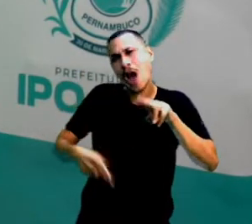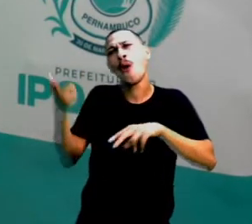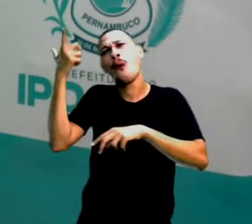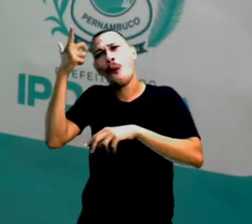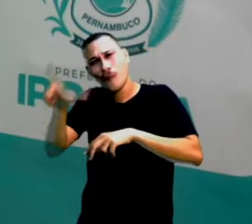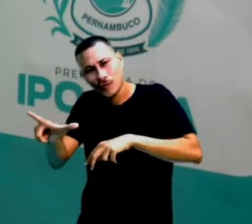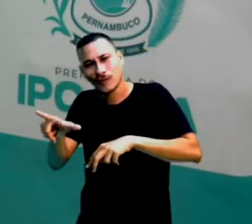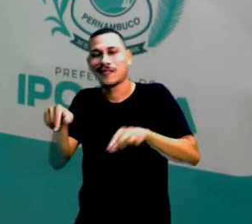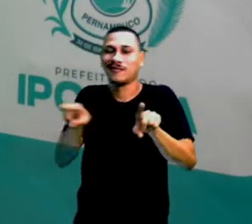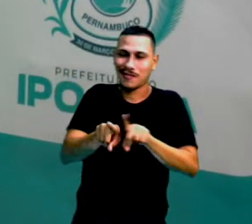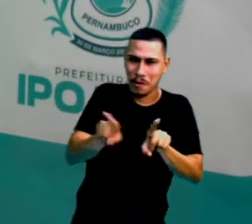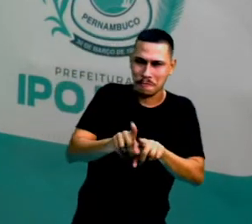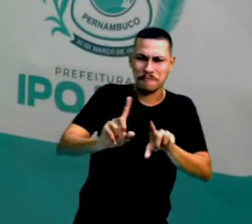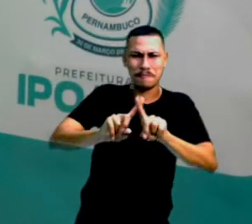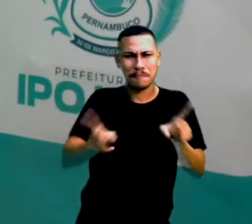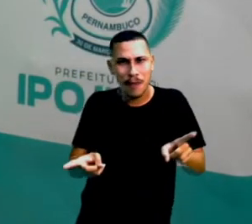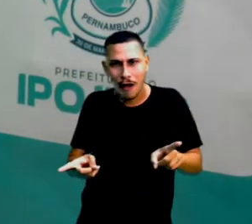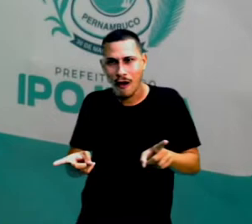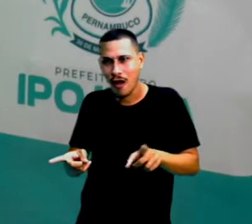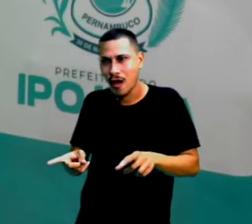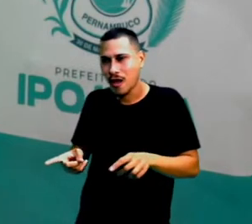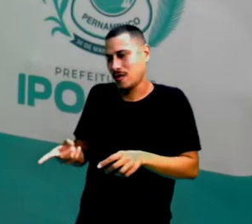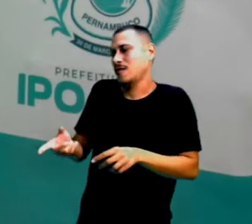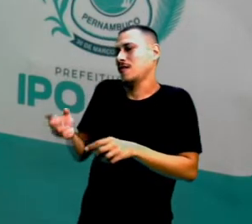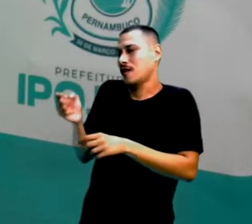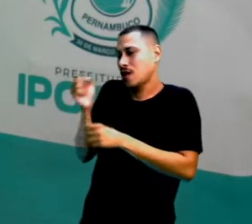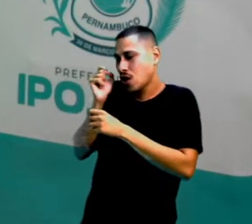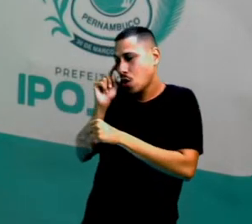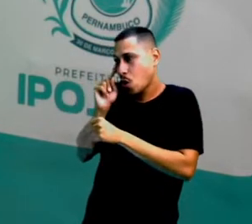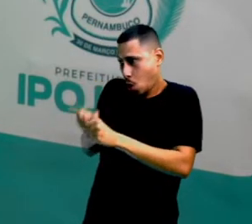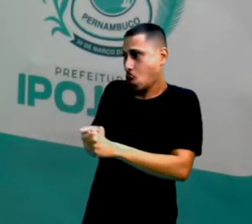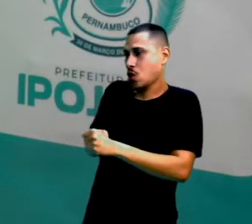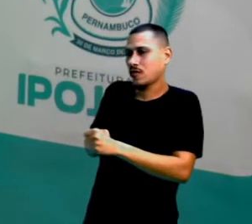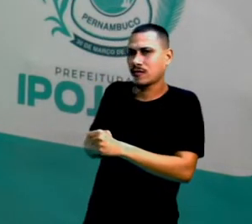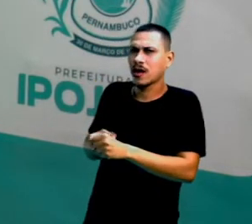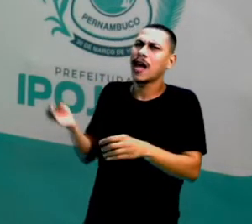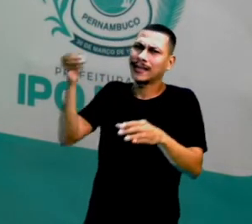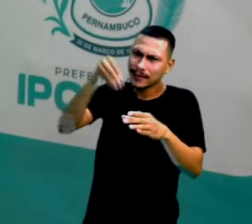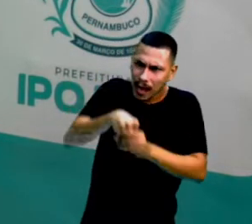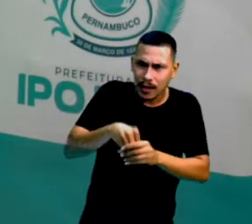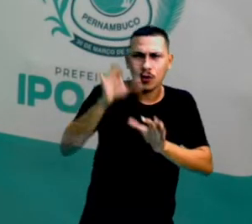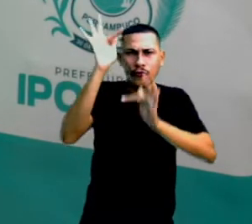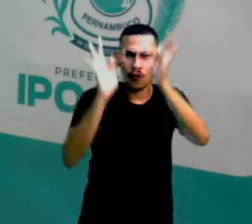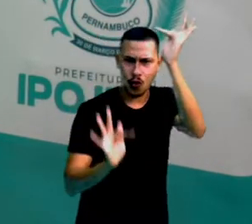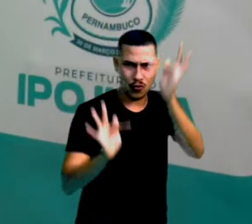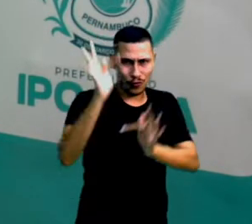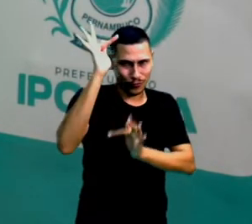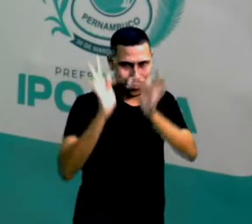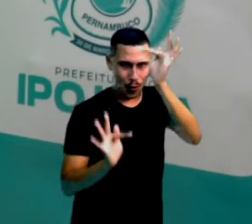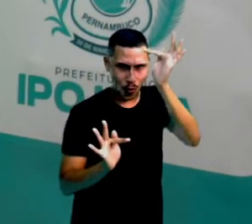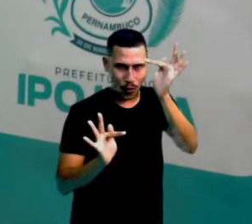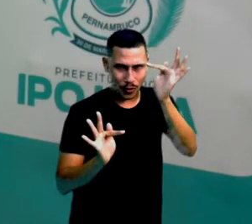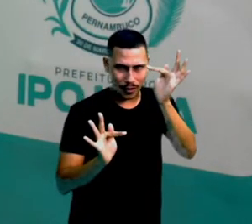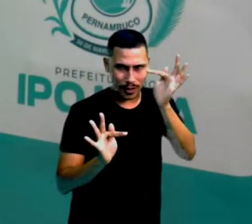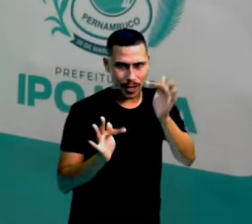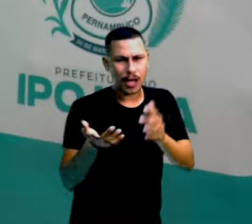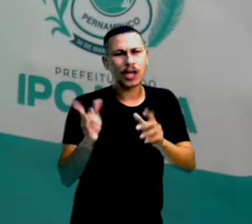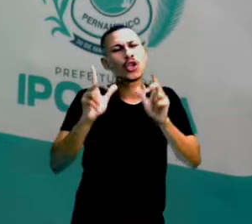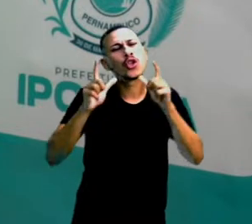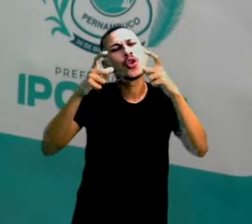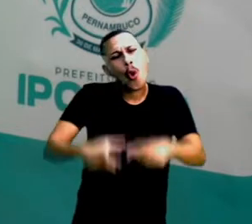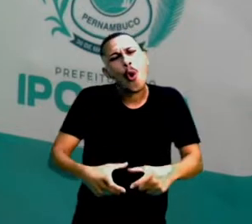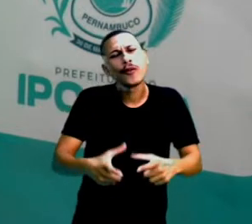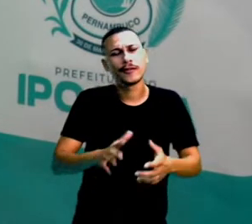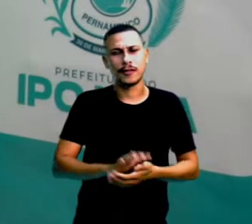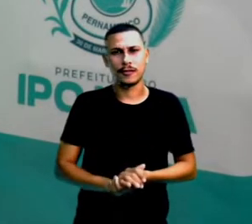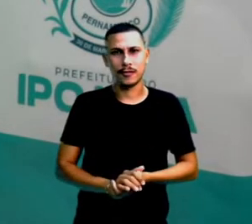existem. Então a adivinhação faz parte do folclore. Ah, mas essa adivinhação faz parte do folclore da Espanha, feita a